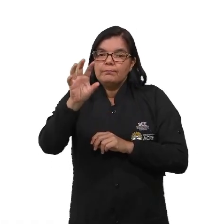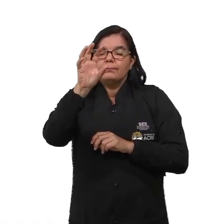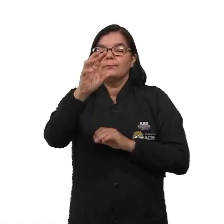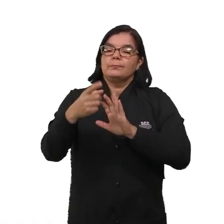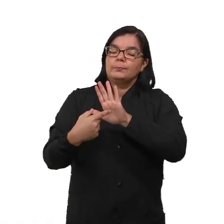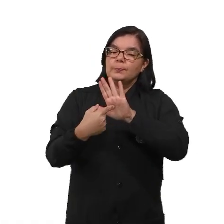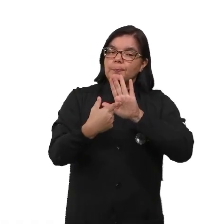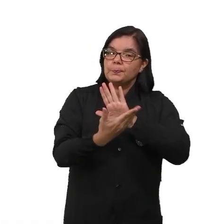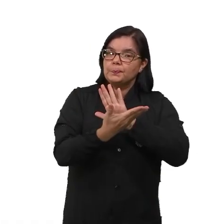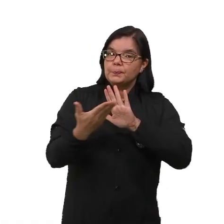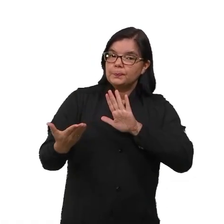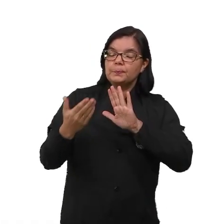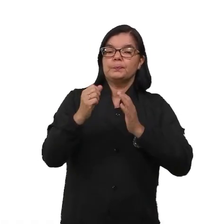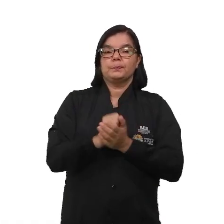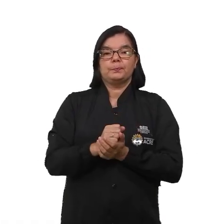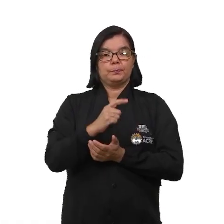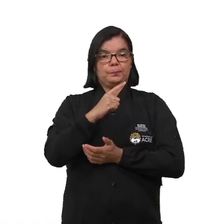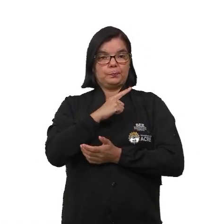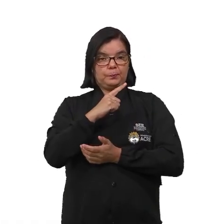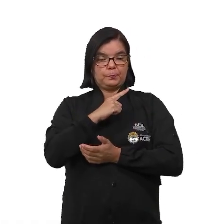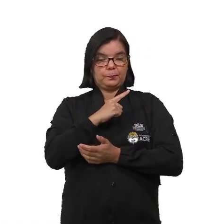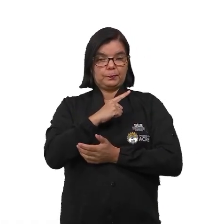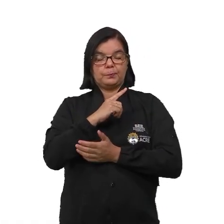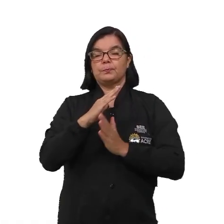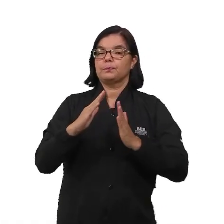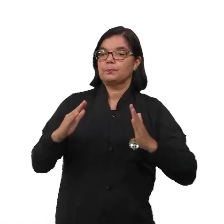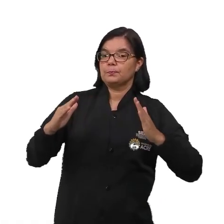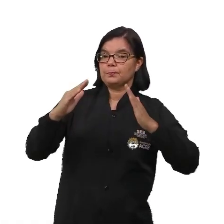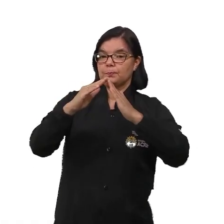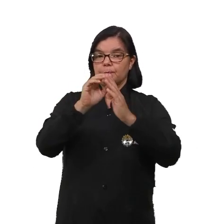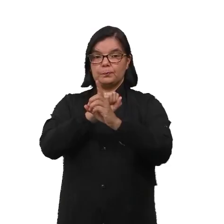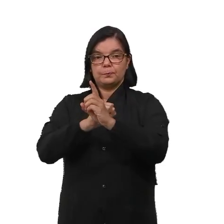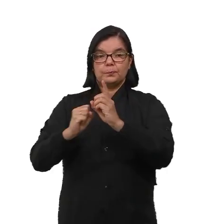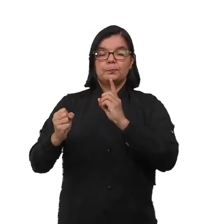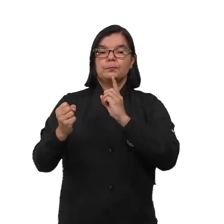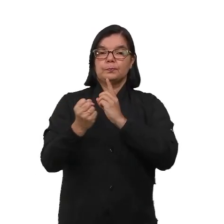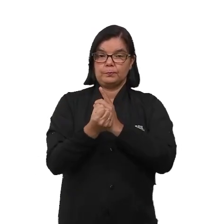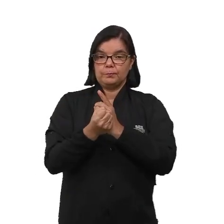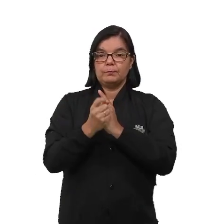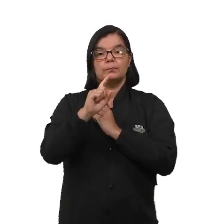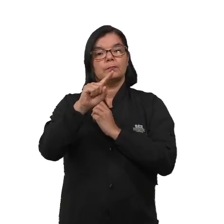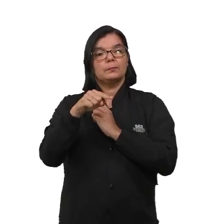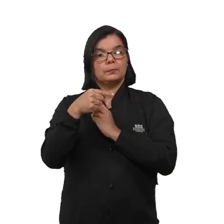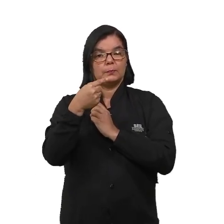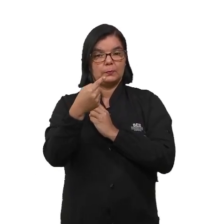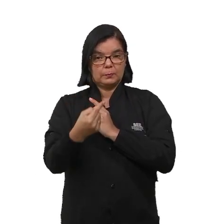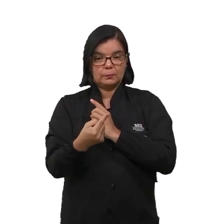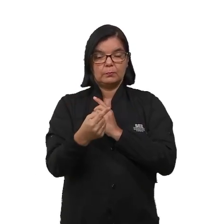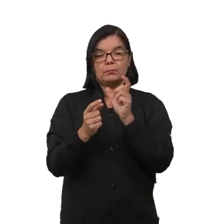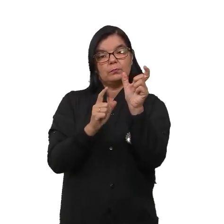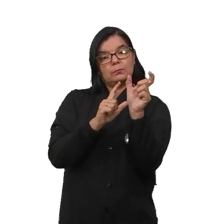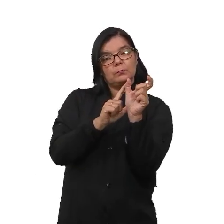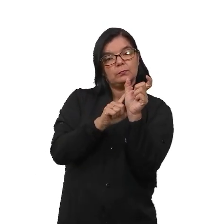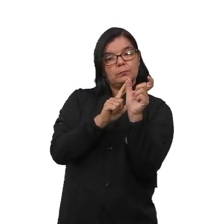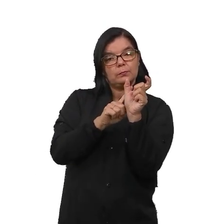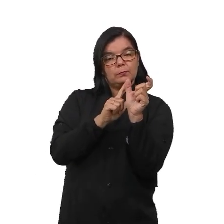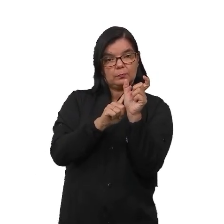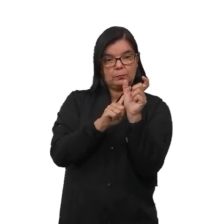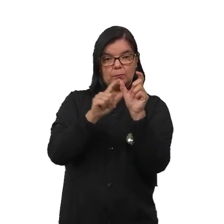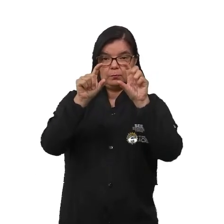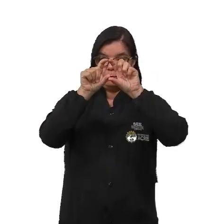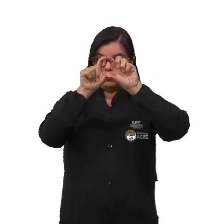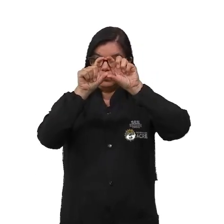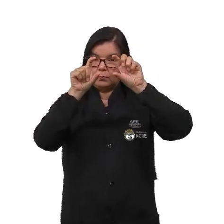para vocês, então nós temos aí estratos sociais e a partir deste termo, a partir